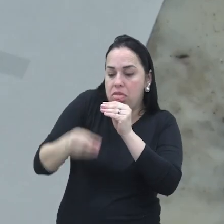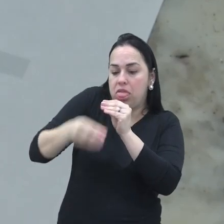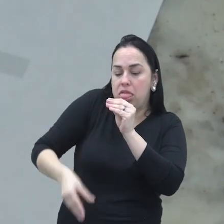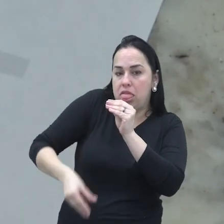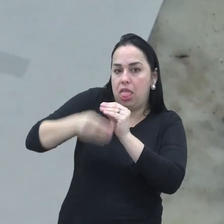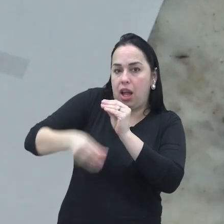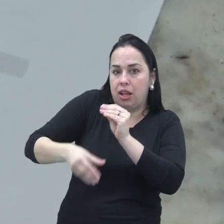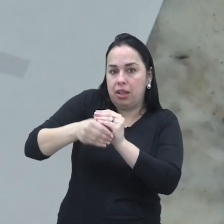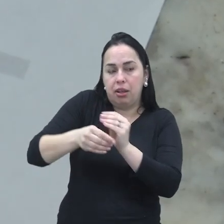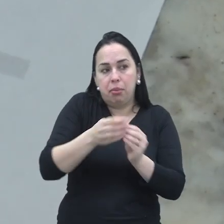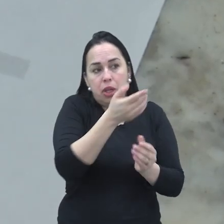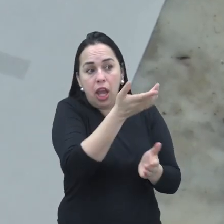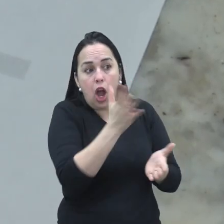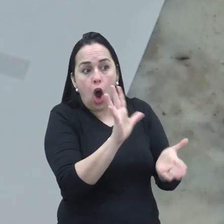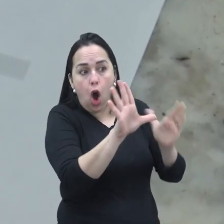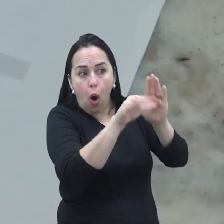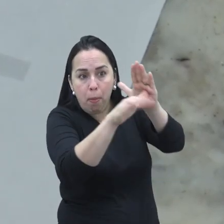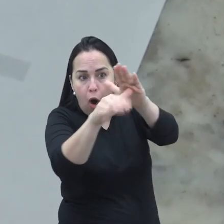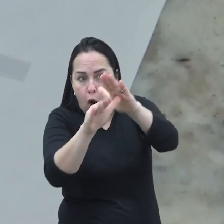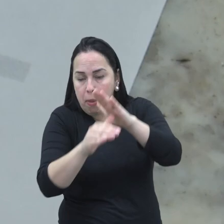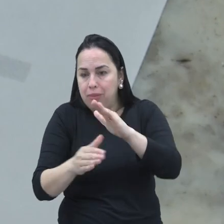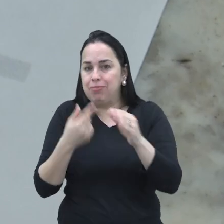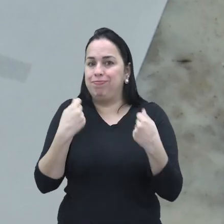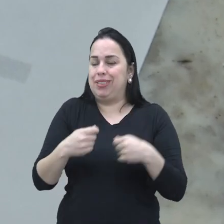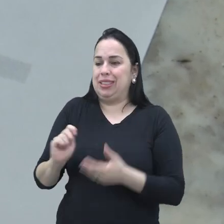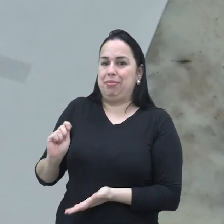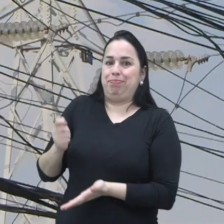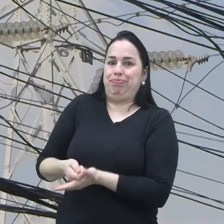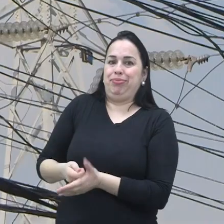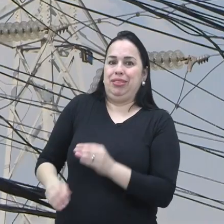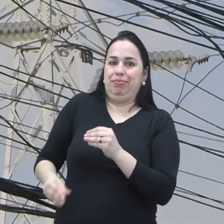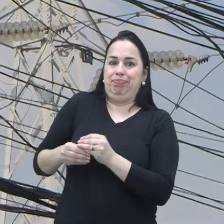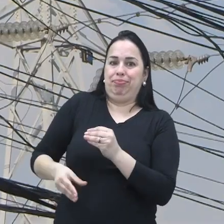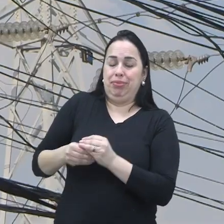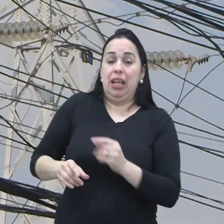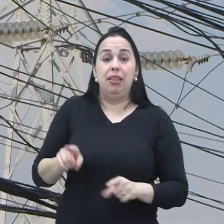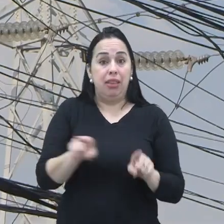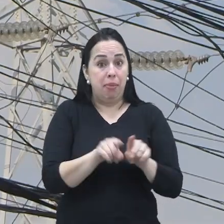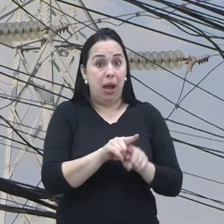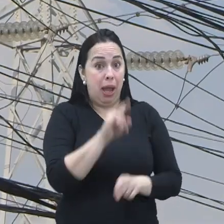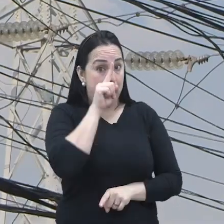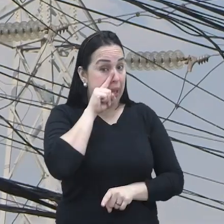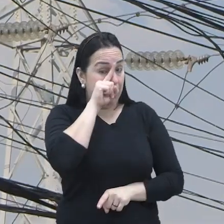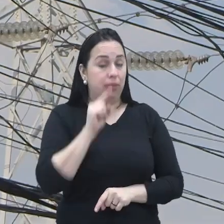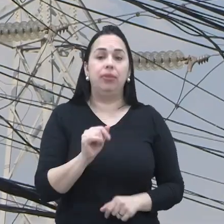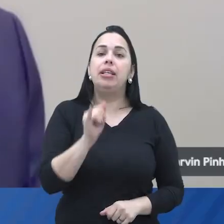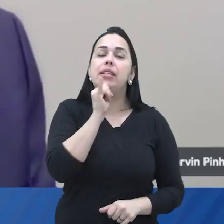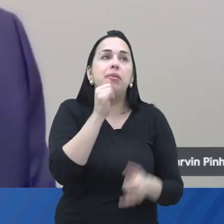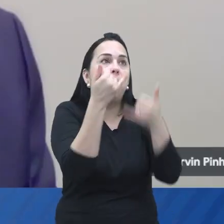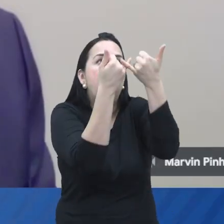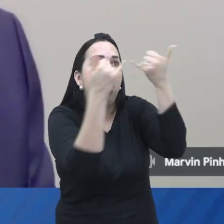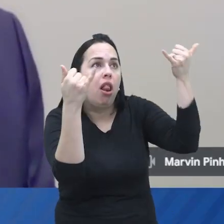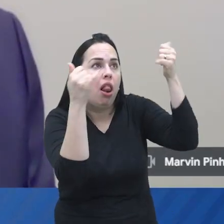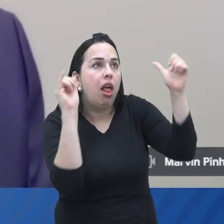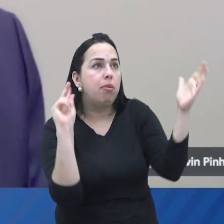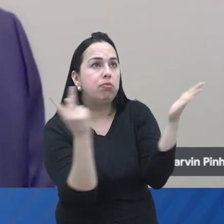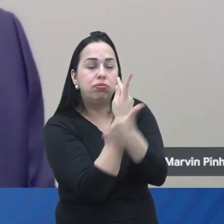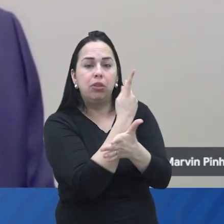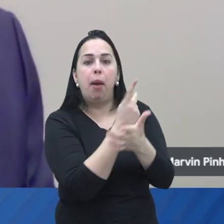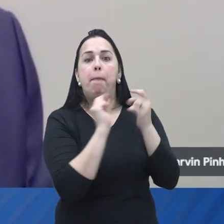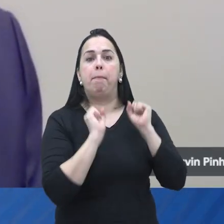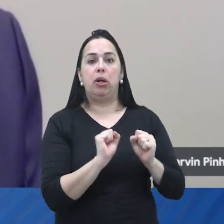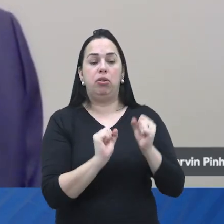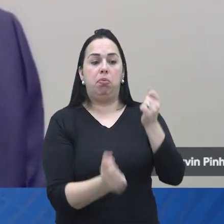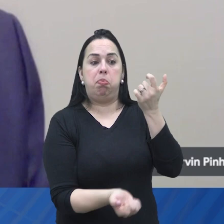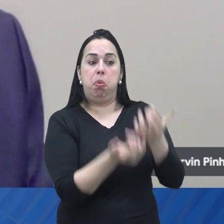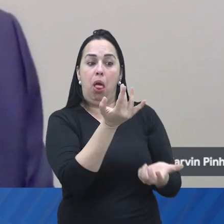uma taxa que vem junto da conta para suprir a perda. Isso sem contar os riscos. Uma ligação clandestina